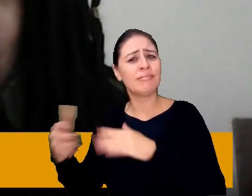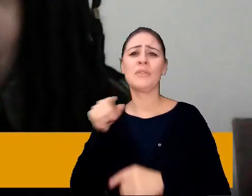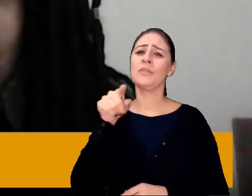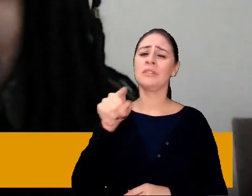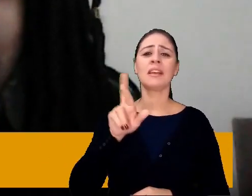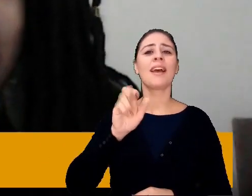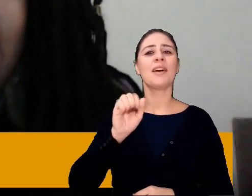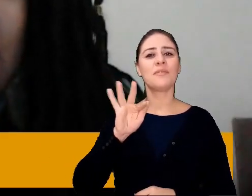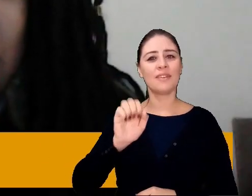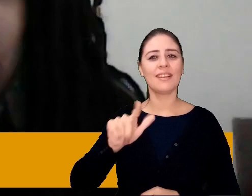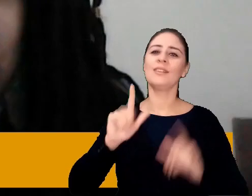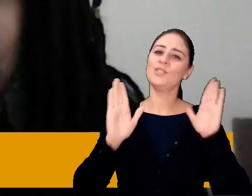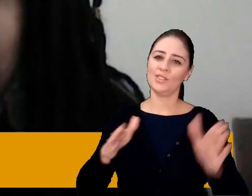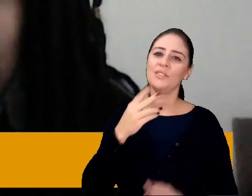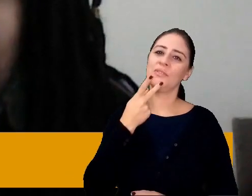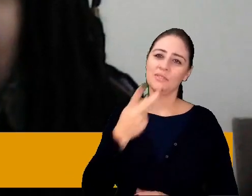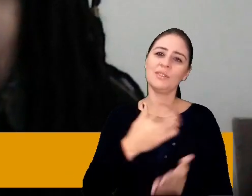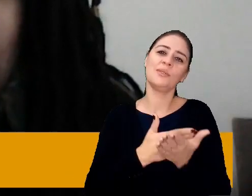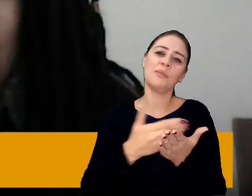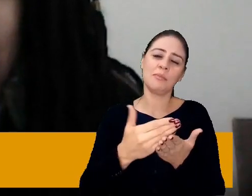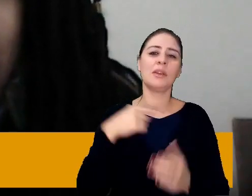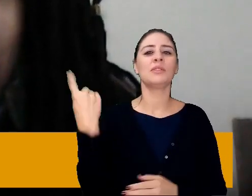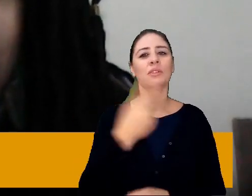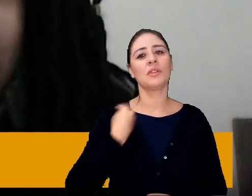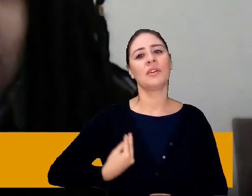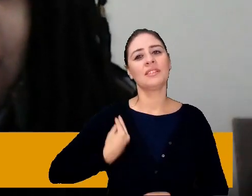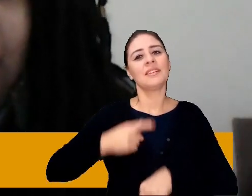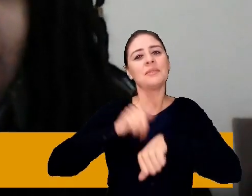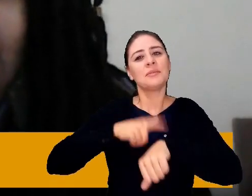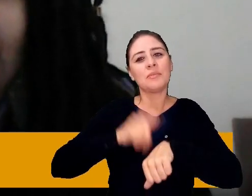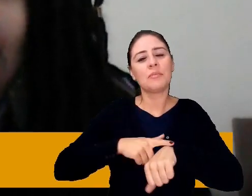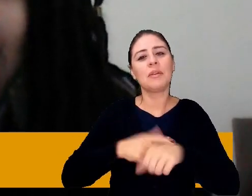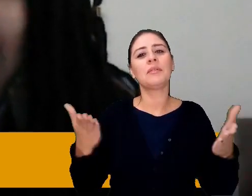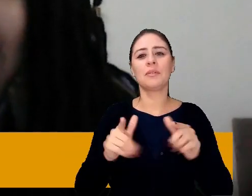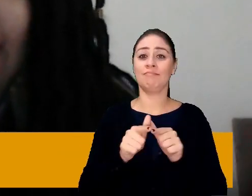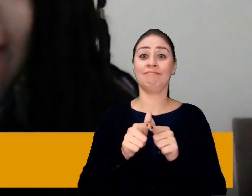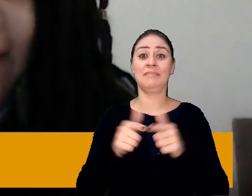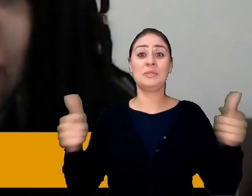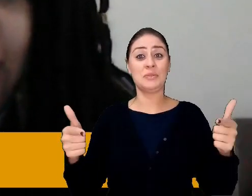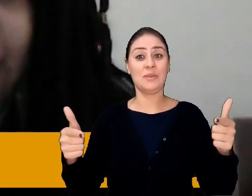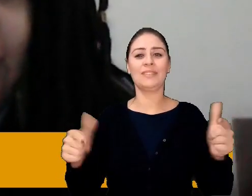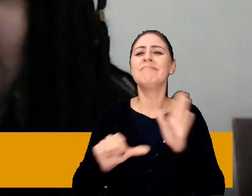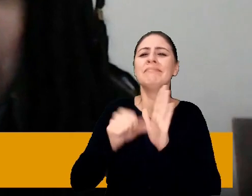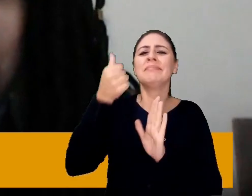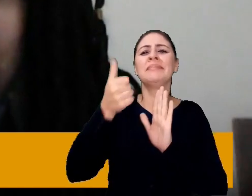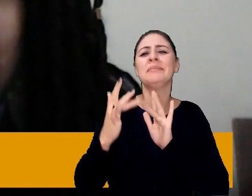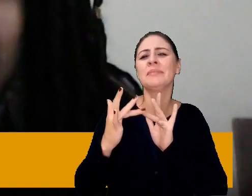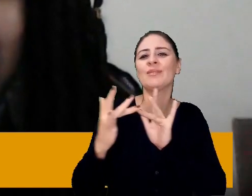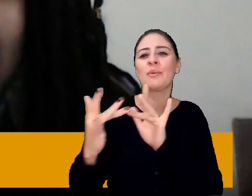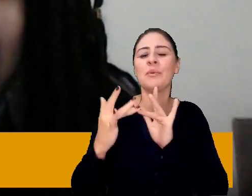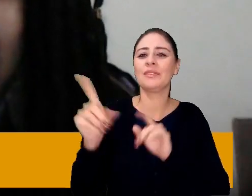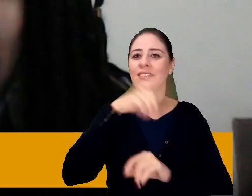Muito bom te ouvir, muito bom mesmo. Como o Rafael disse no início, né? Estamos aí tendo esse